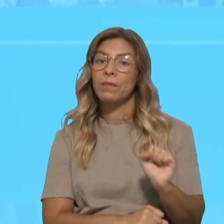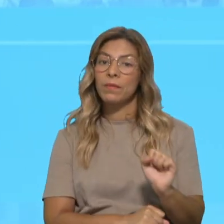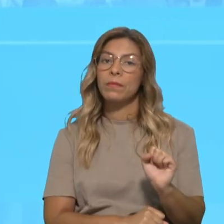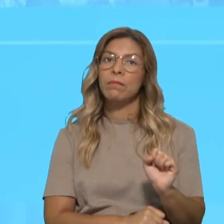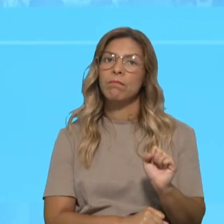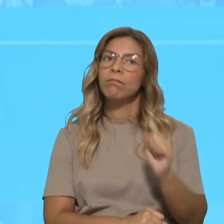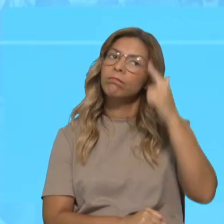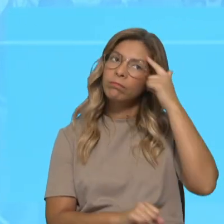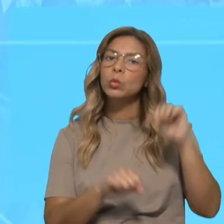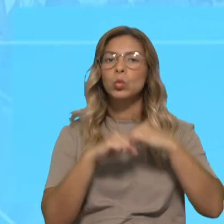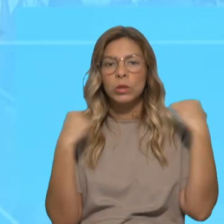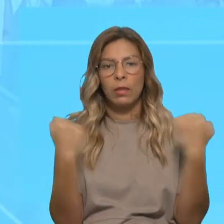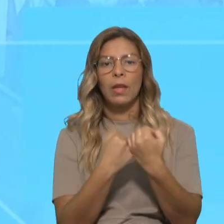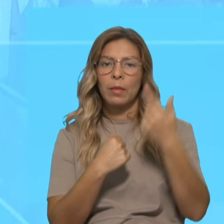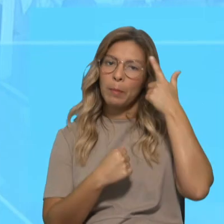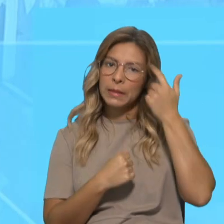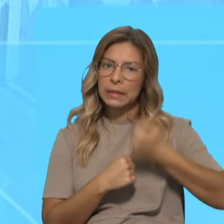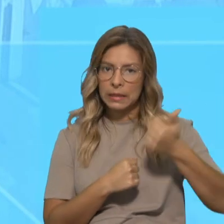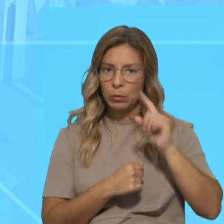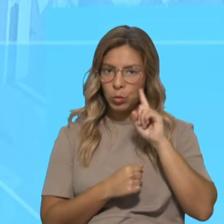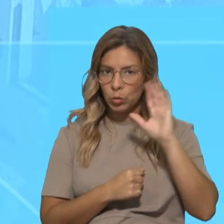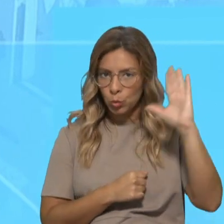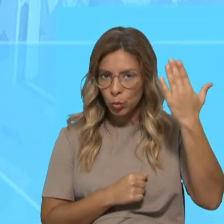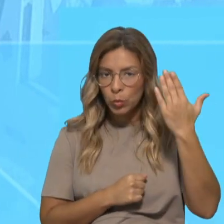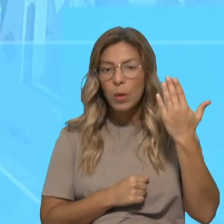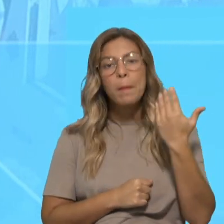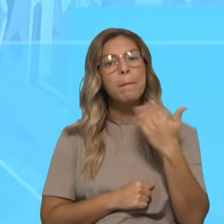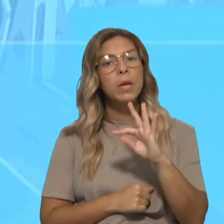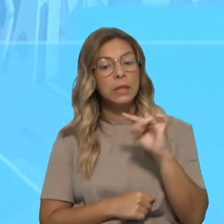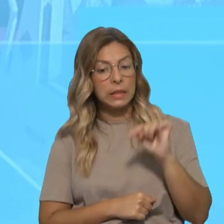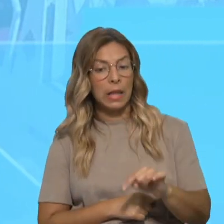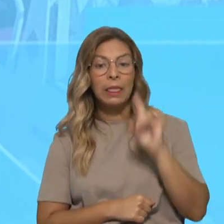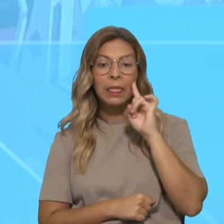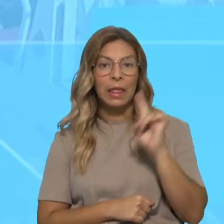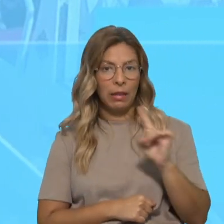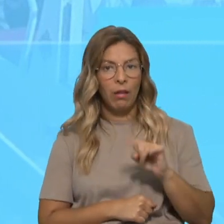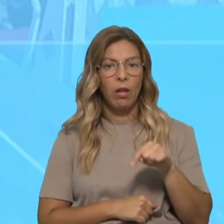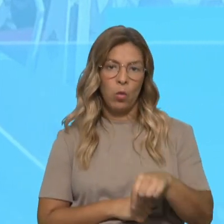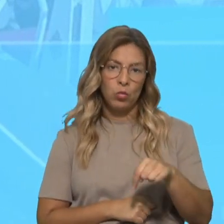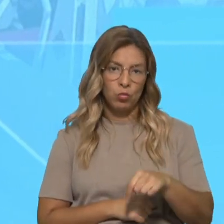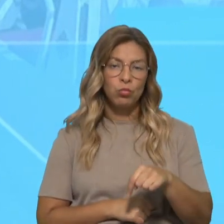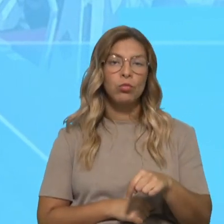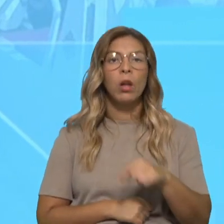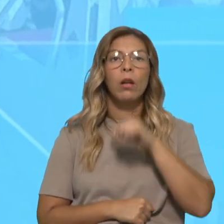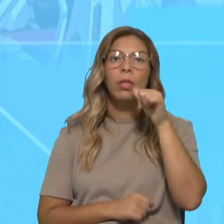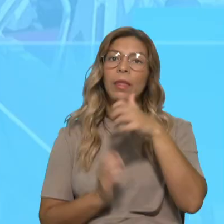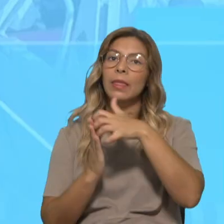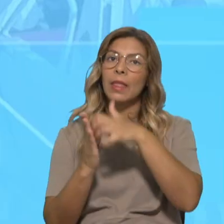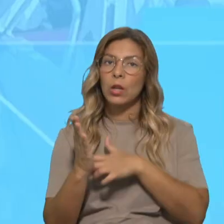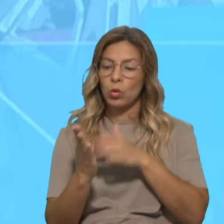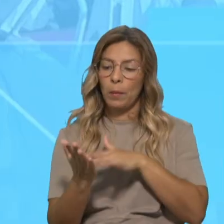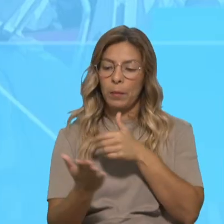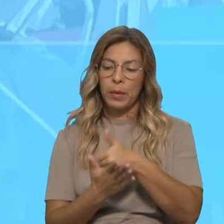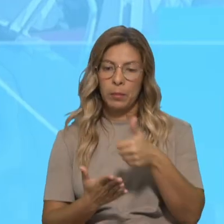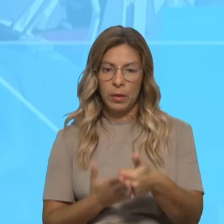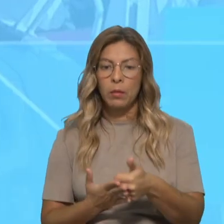bem comum, mas neste dia habitualmente também olhamos a liturgia, os textos bíblicos propostos pela liturgia